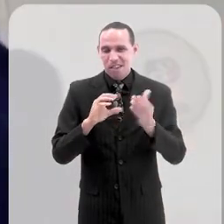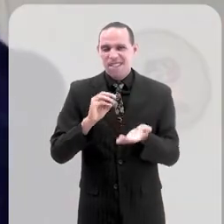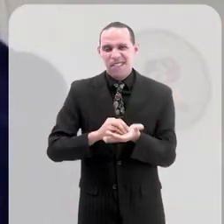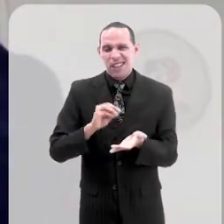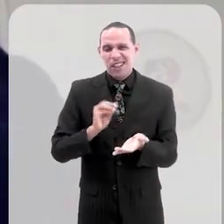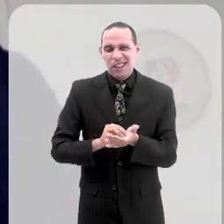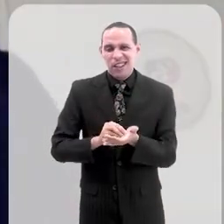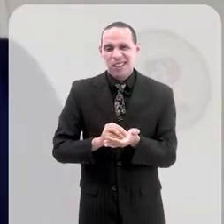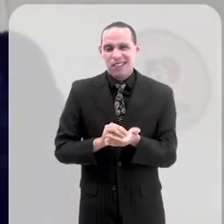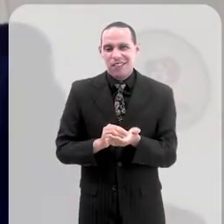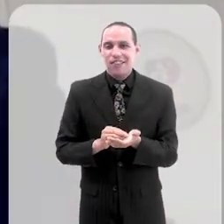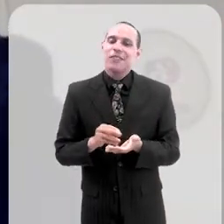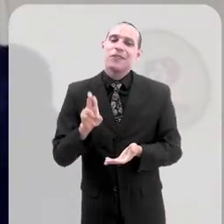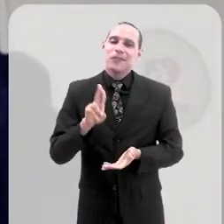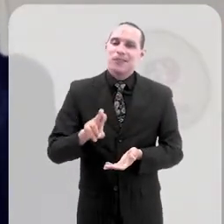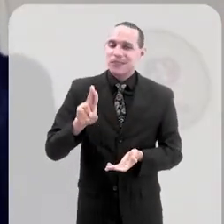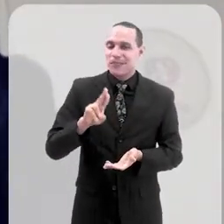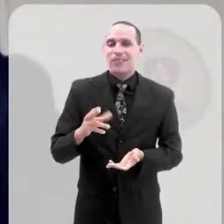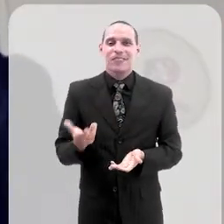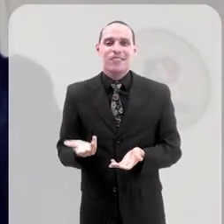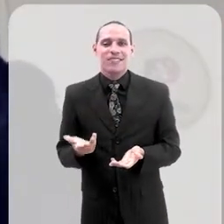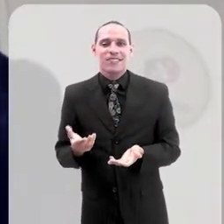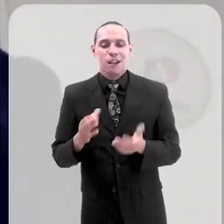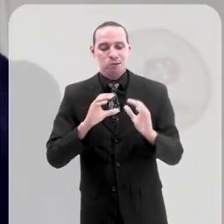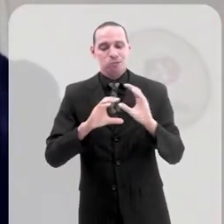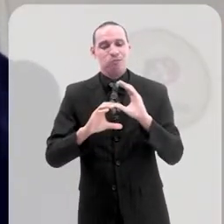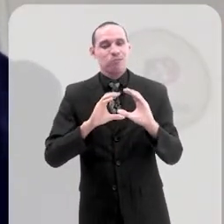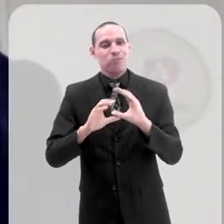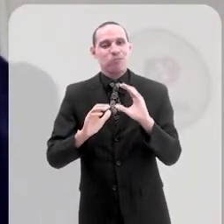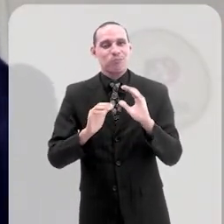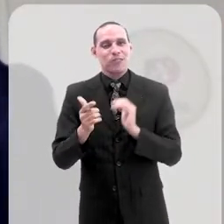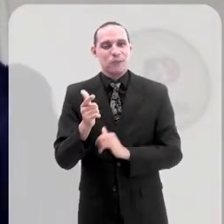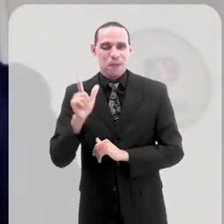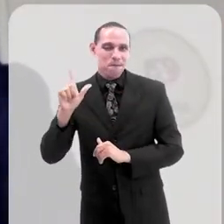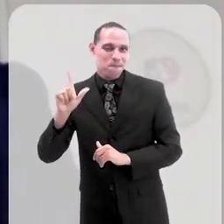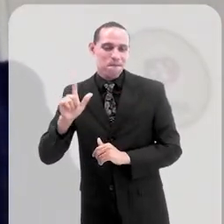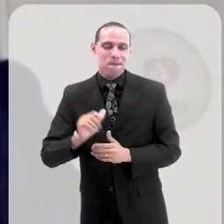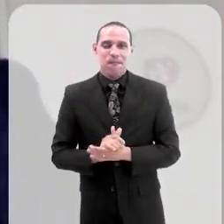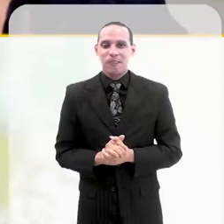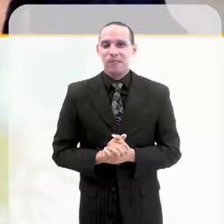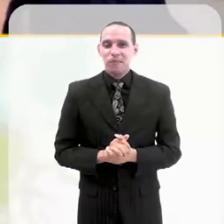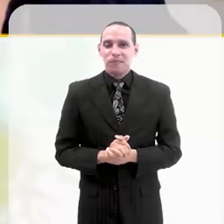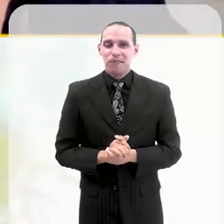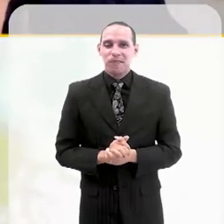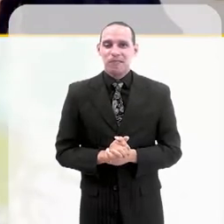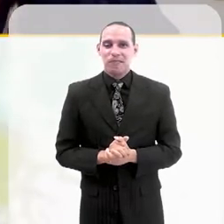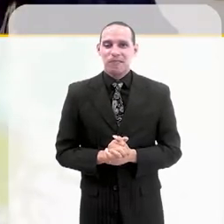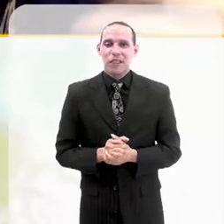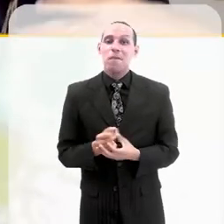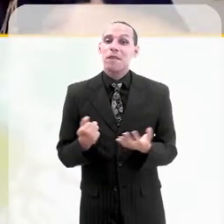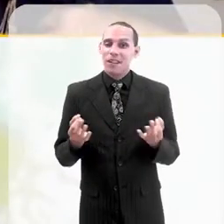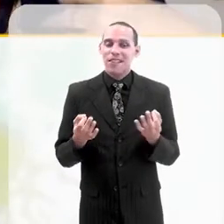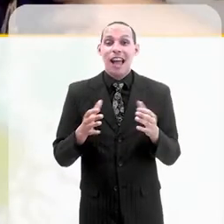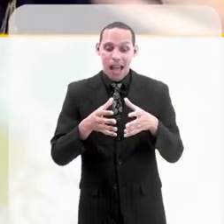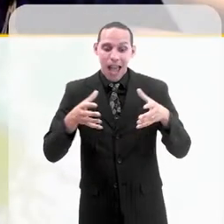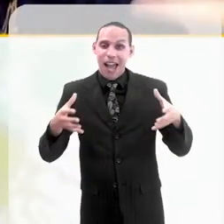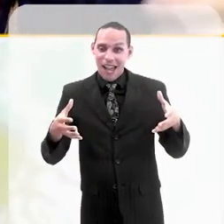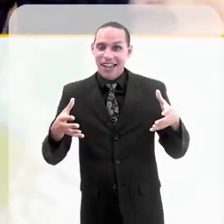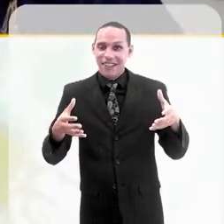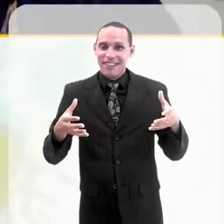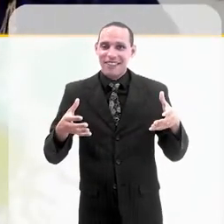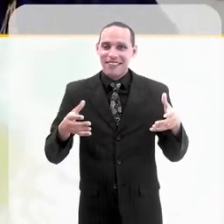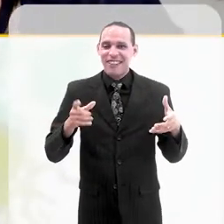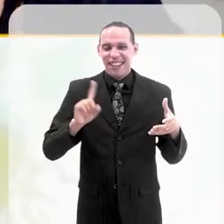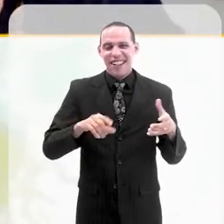né? Quando não há fala, você lança mão da comunicação alternativa e ampliada. Perfeito. No caso, nós